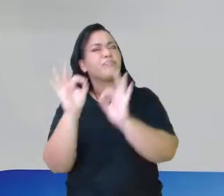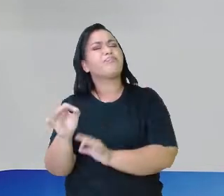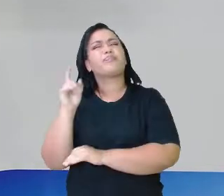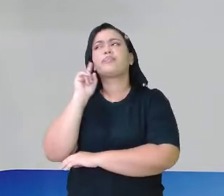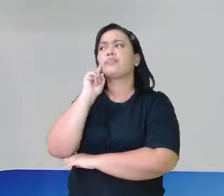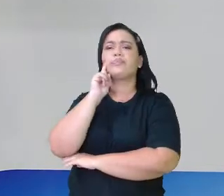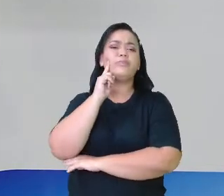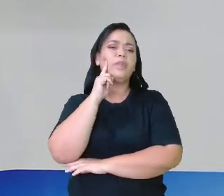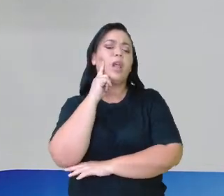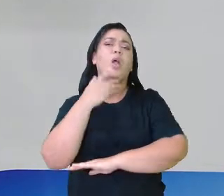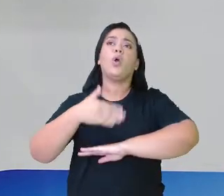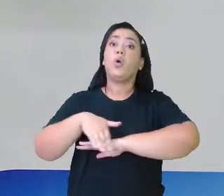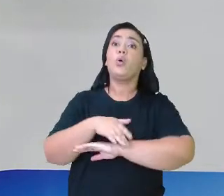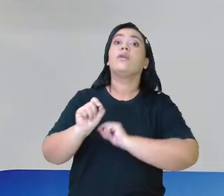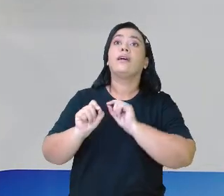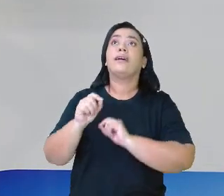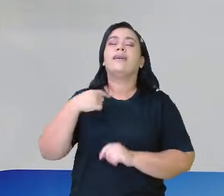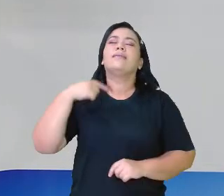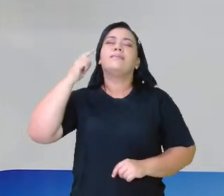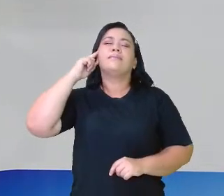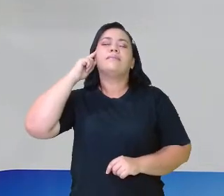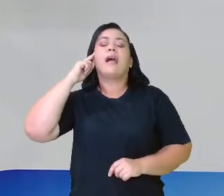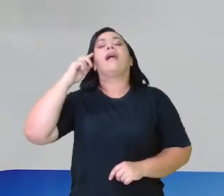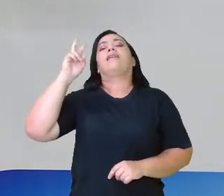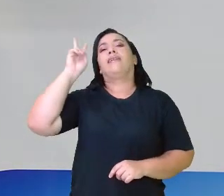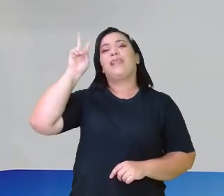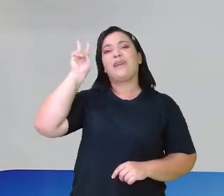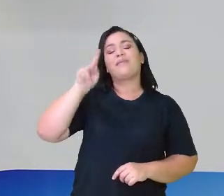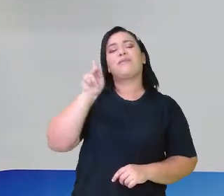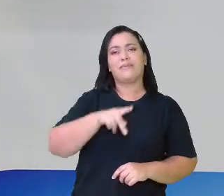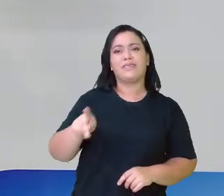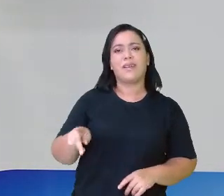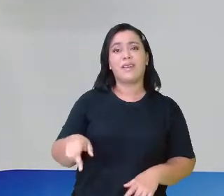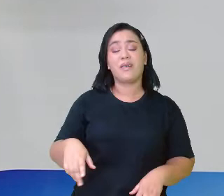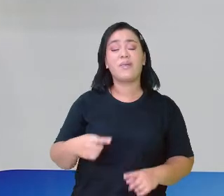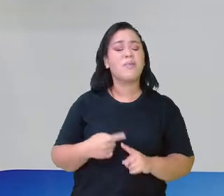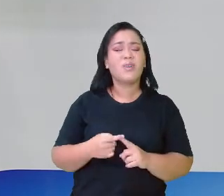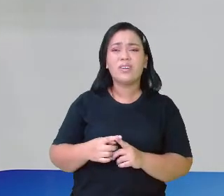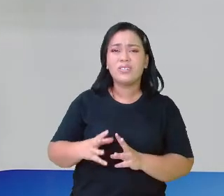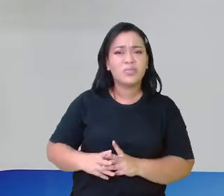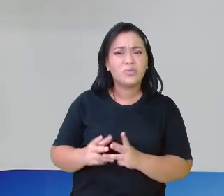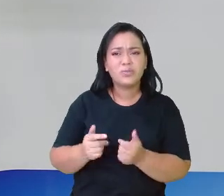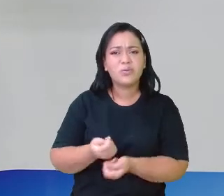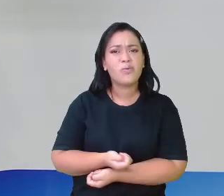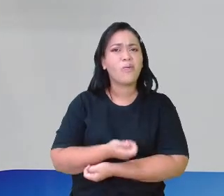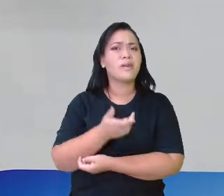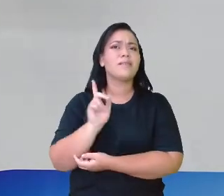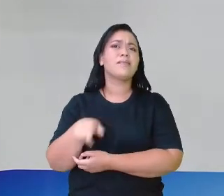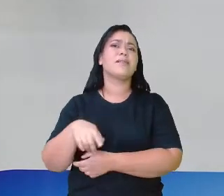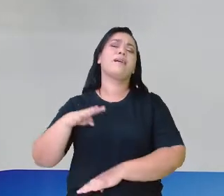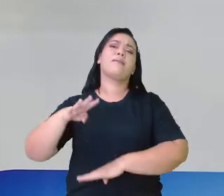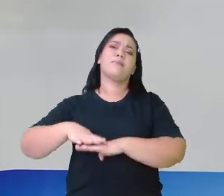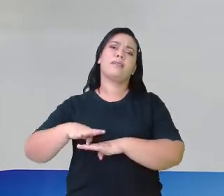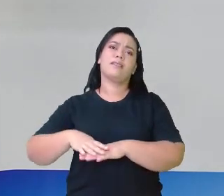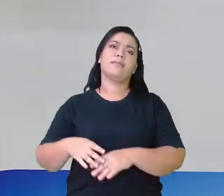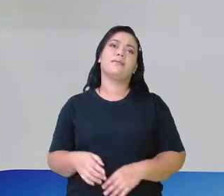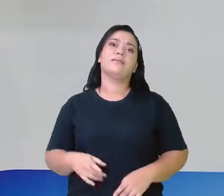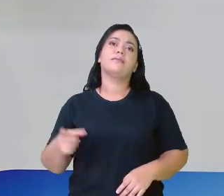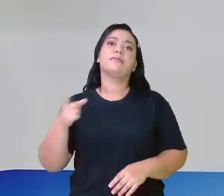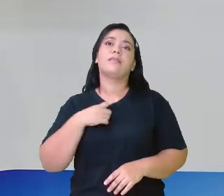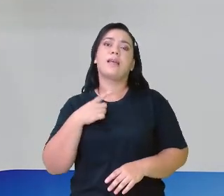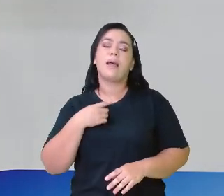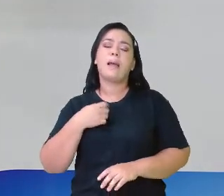redor, está na rua, já lembra de mim, né? Porque eu digo o quê? Tudo quase é matemática, gente. Na tua porta tu